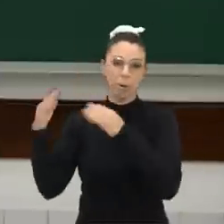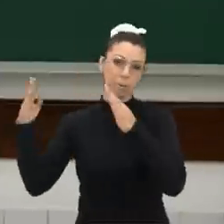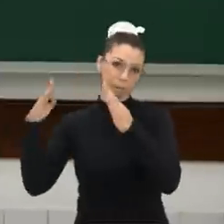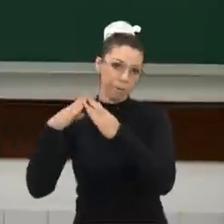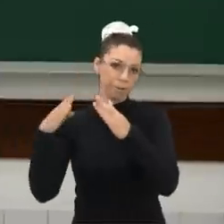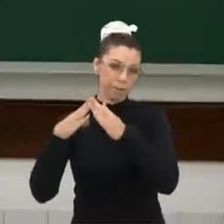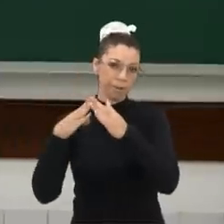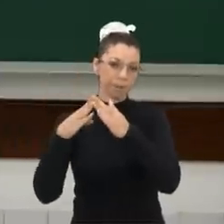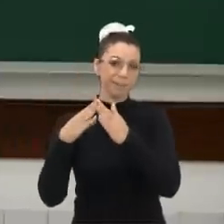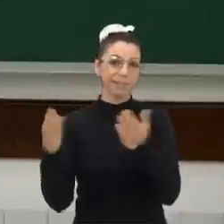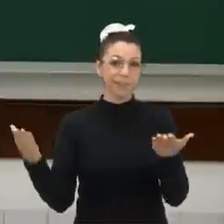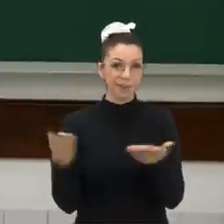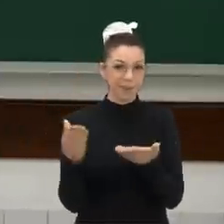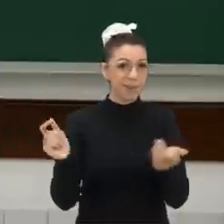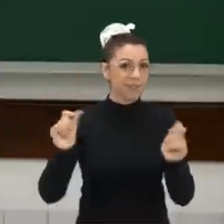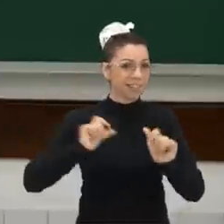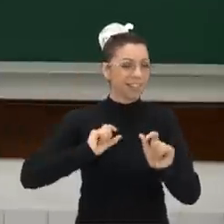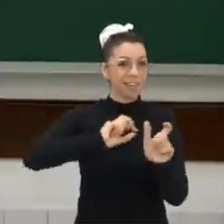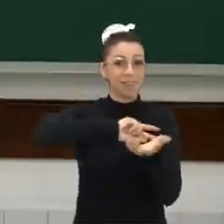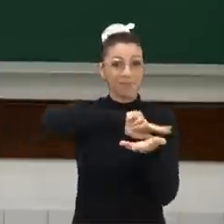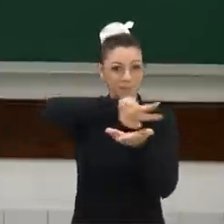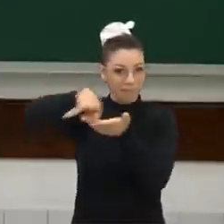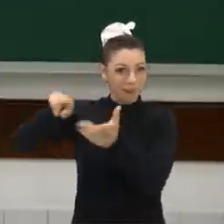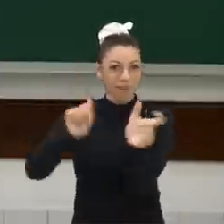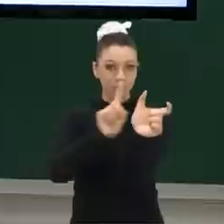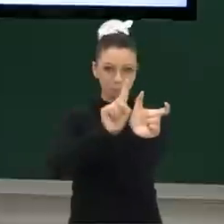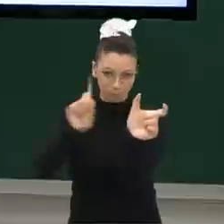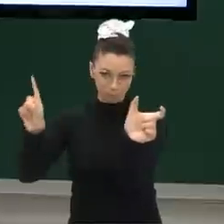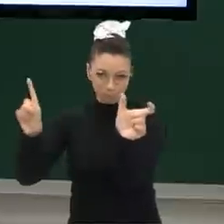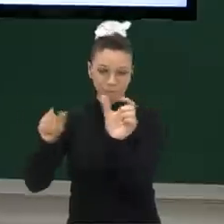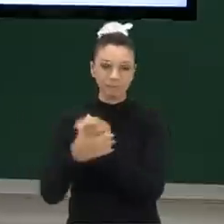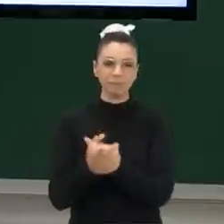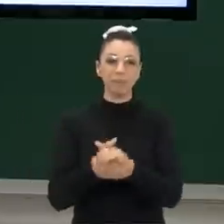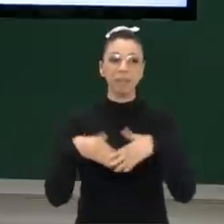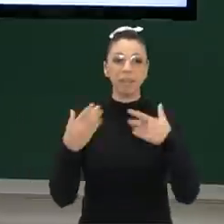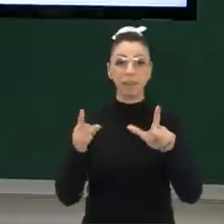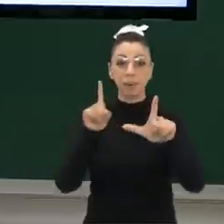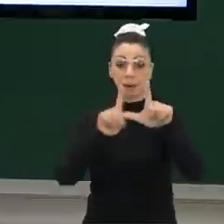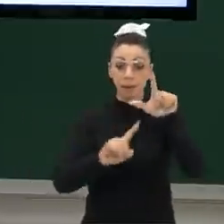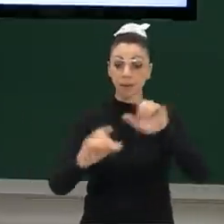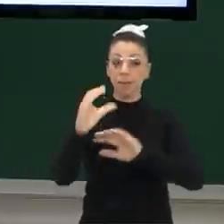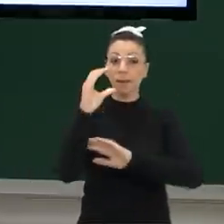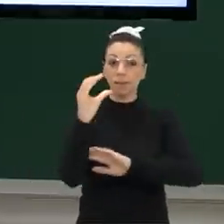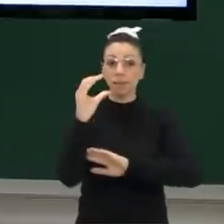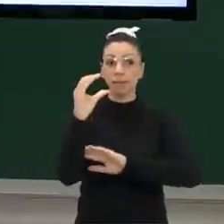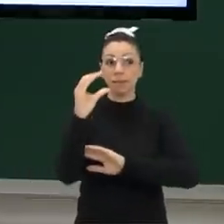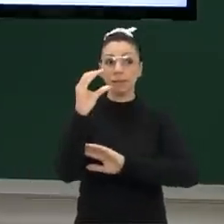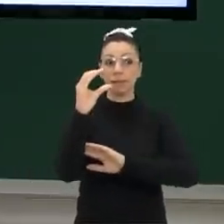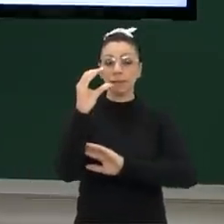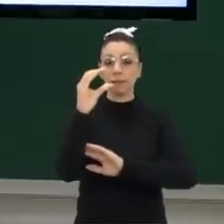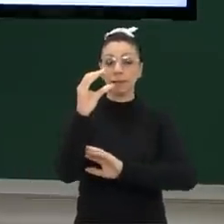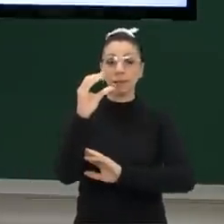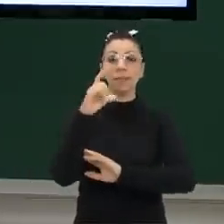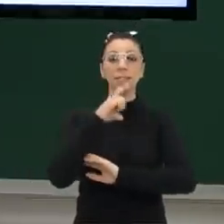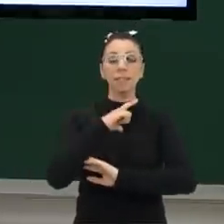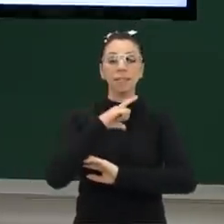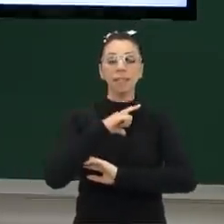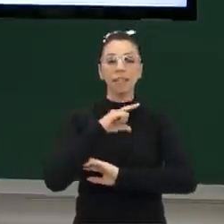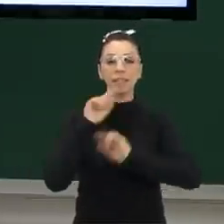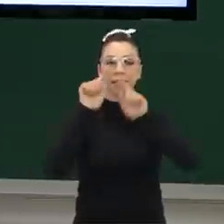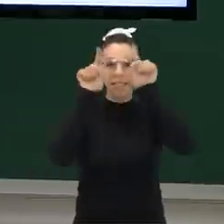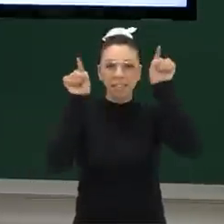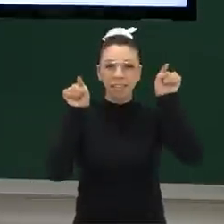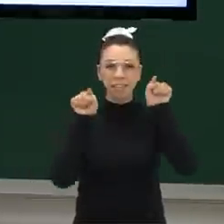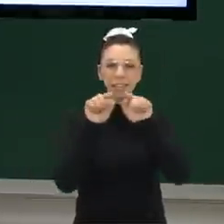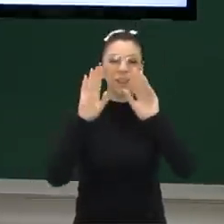estávamos falando, que agora tinha plural, não é? Olha só, na letra C, cushions são as